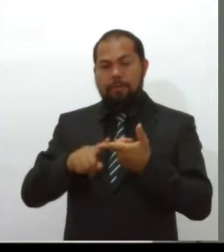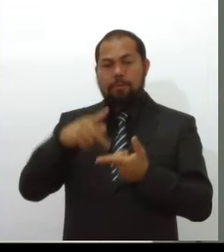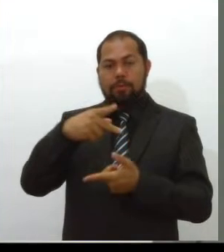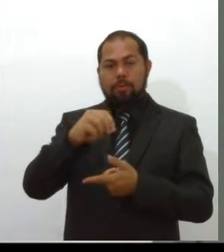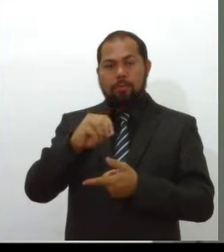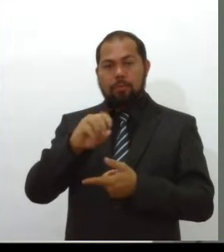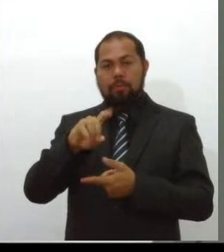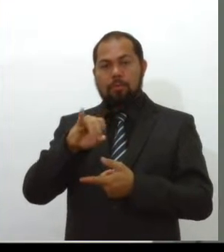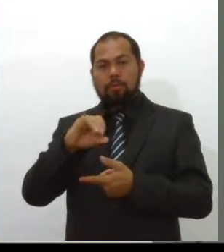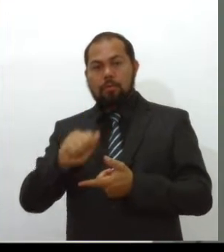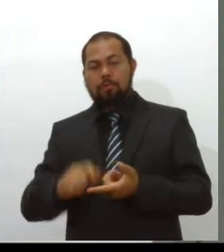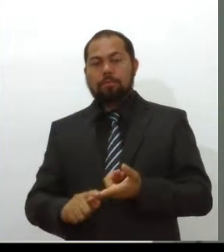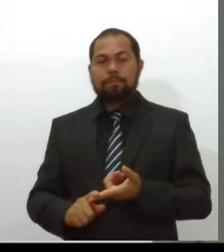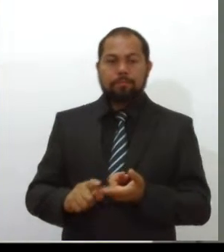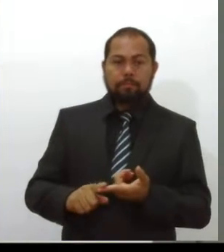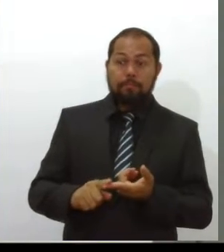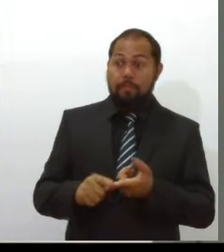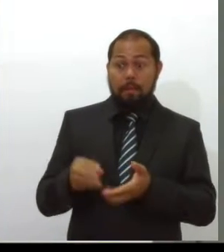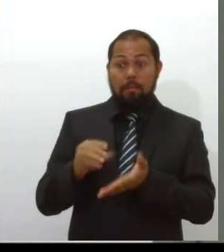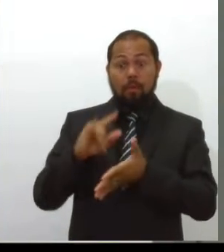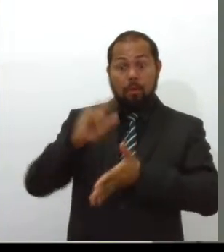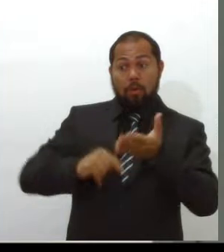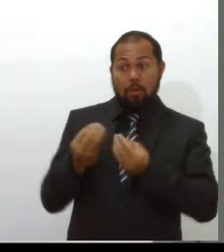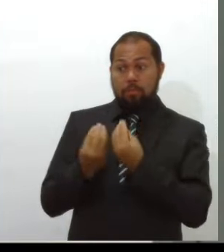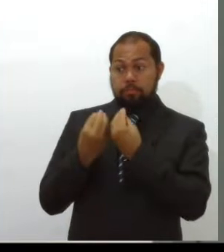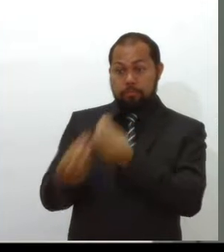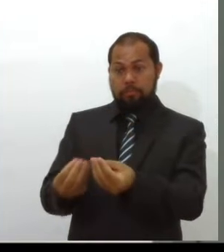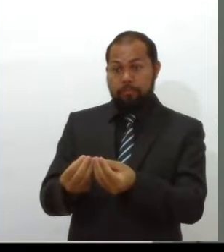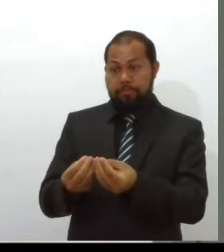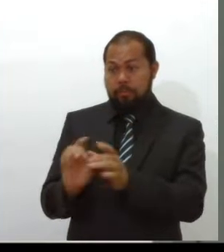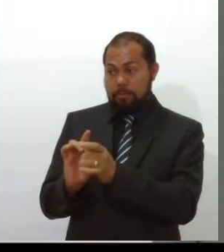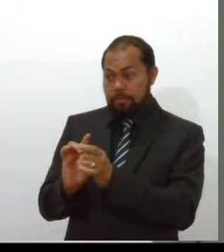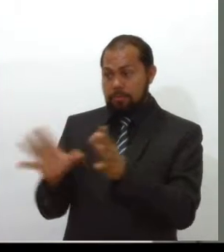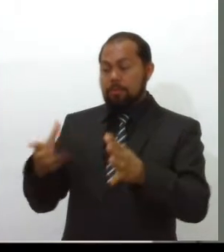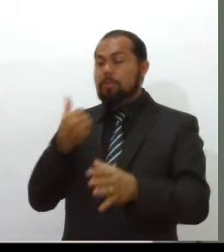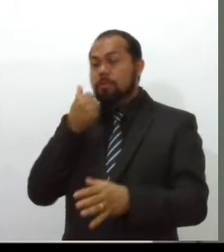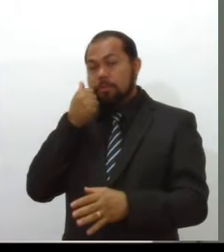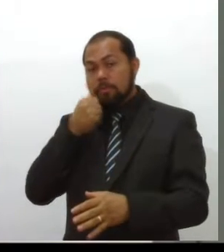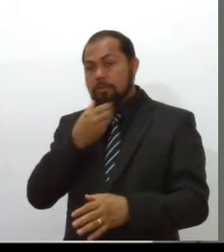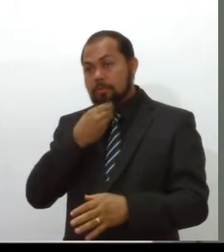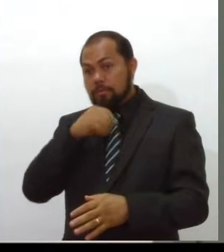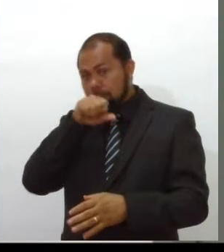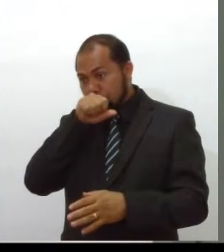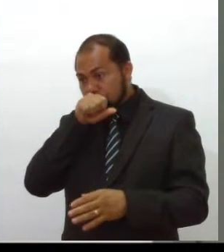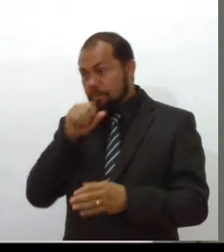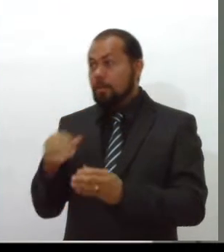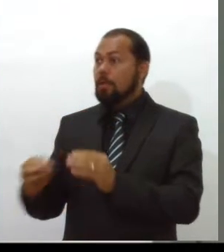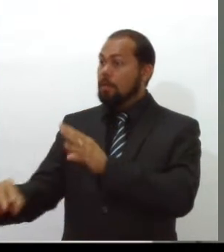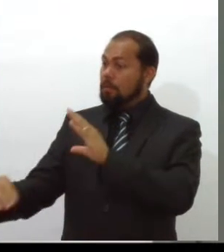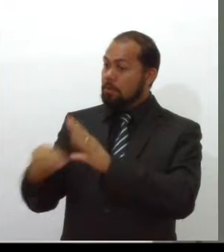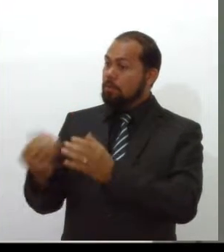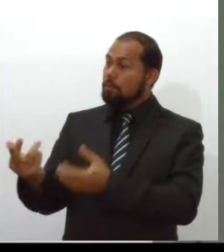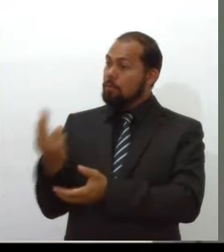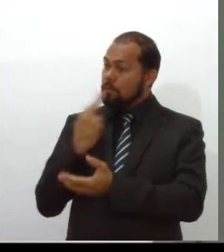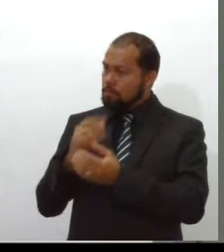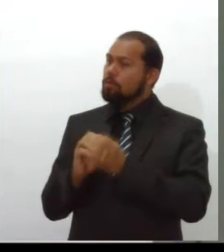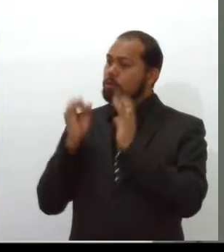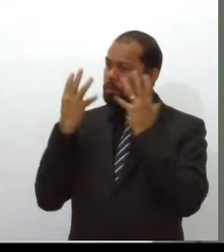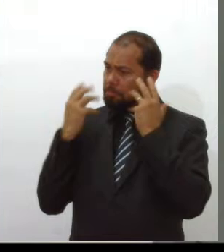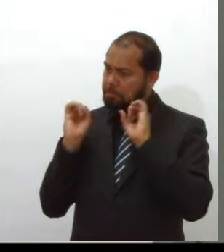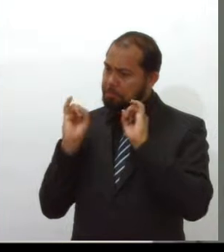então enviando um documento de autorização para os pais, para que os pais possam se manifestar sobre a concordância da vacinação dessas